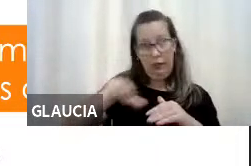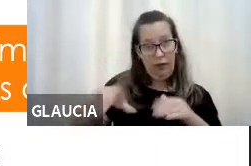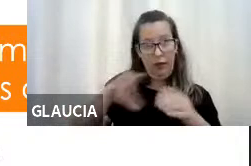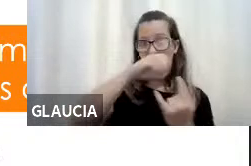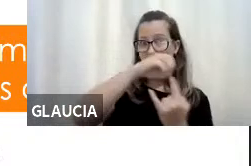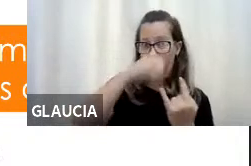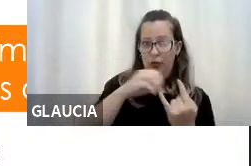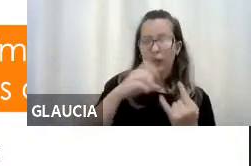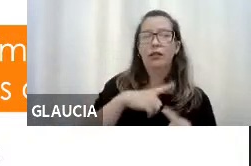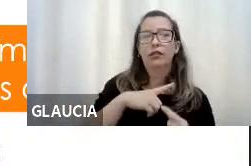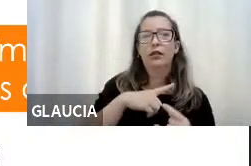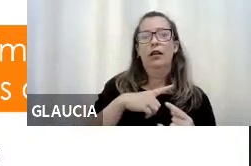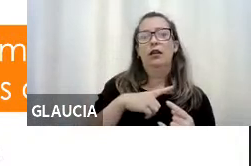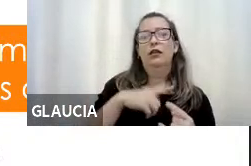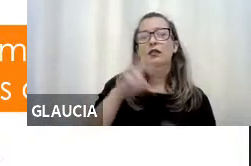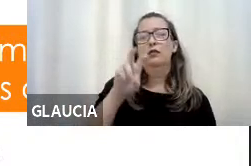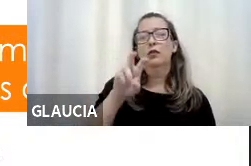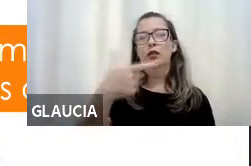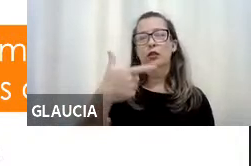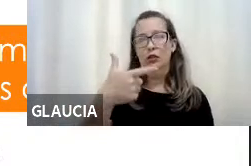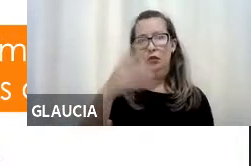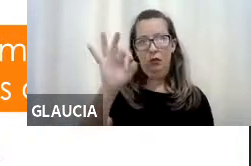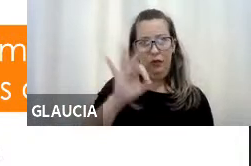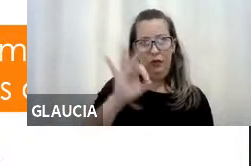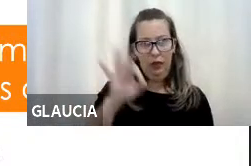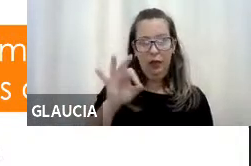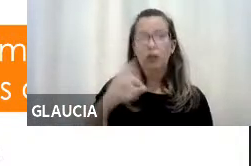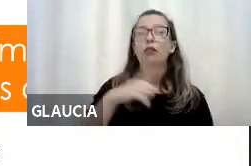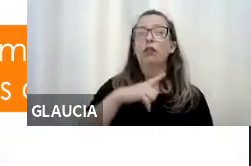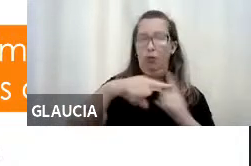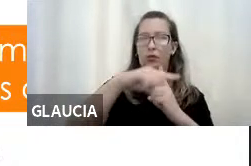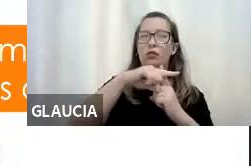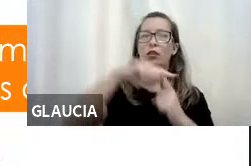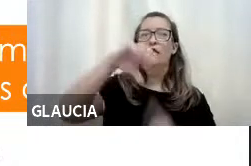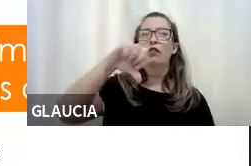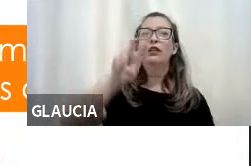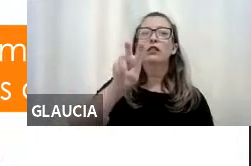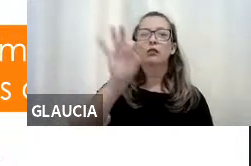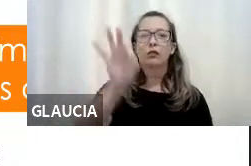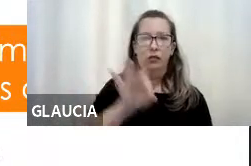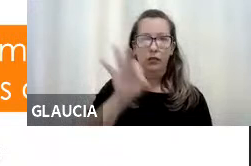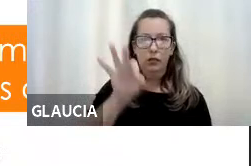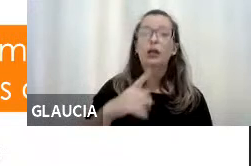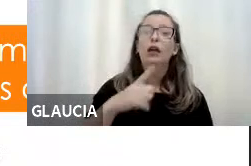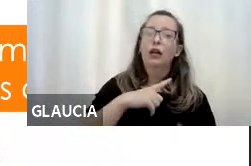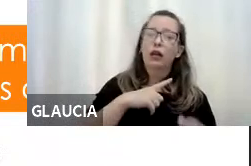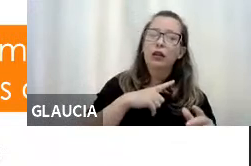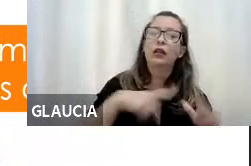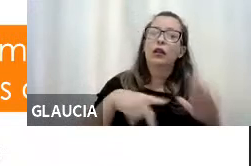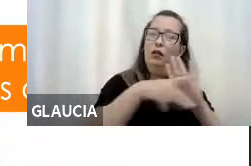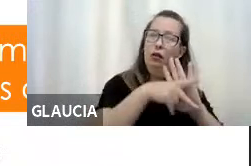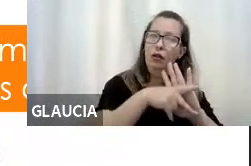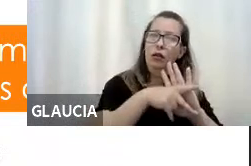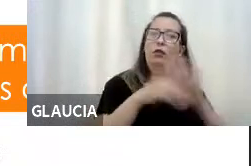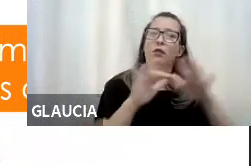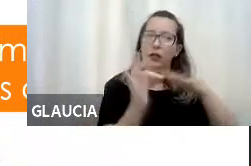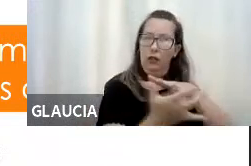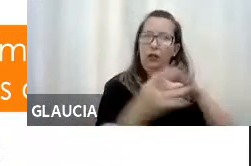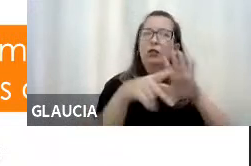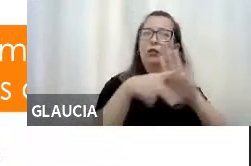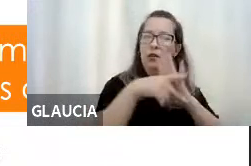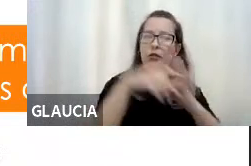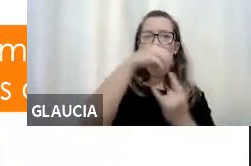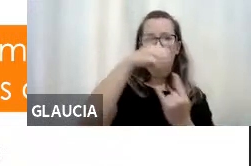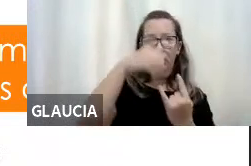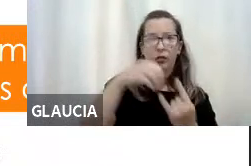de 52%, positividade 95%, e redes próprias, a rede da Fiocruz, com 48% de participação